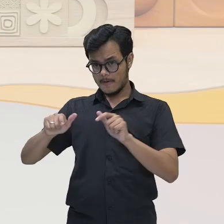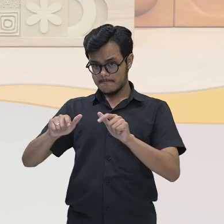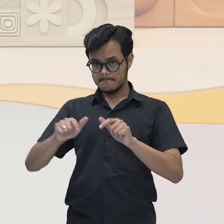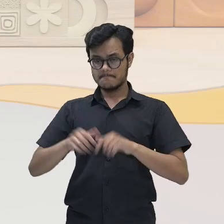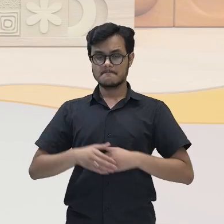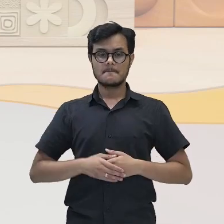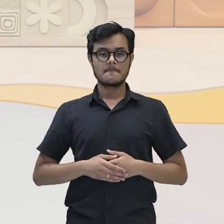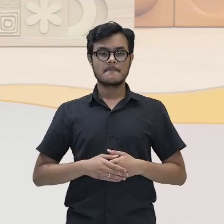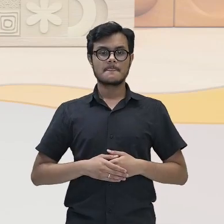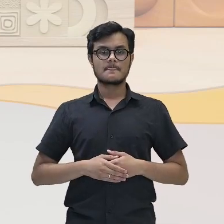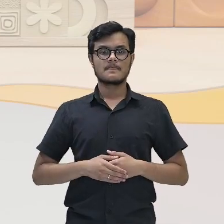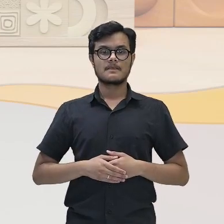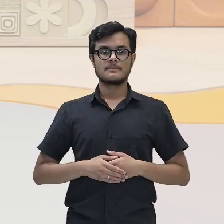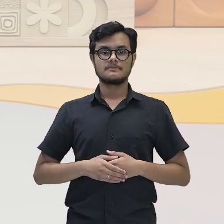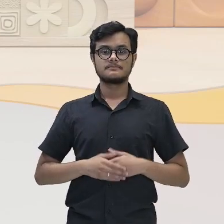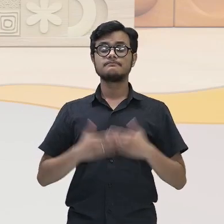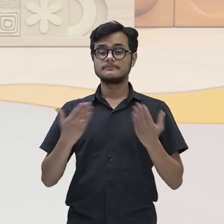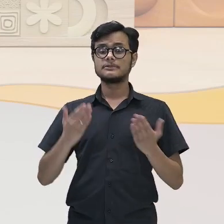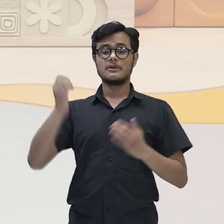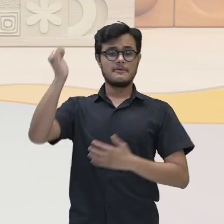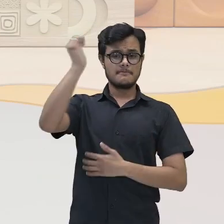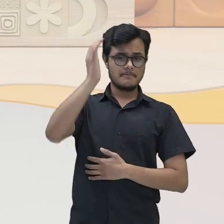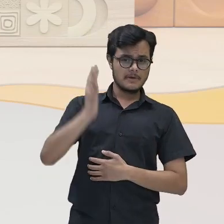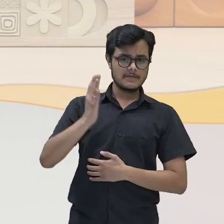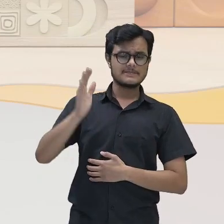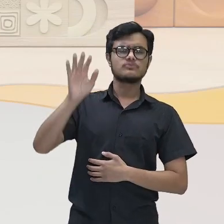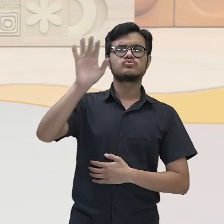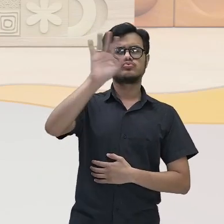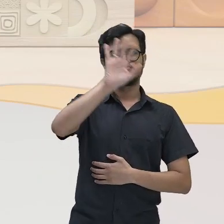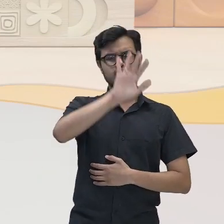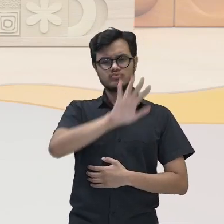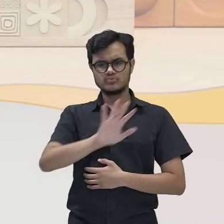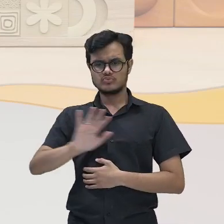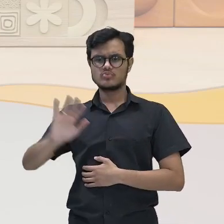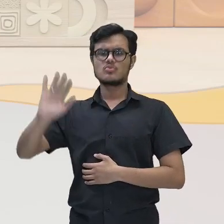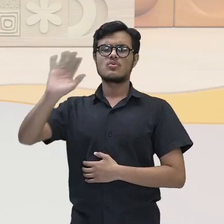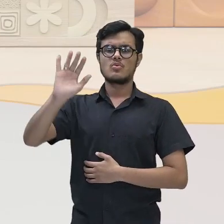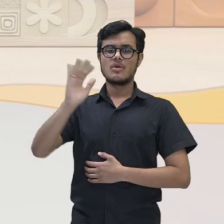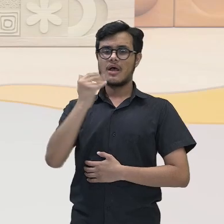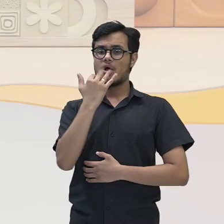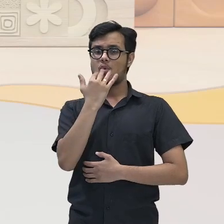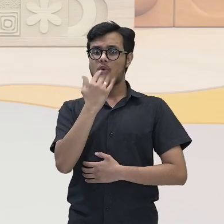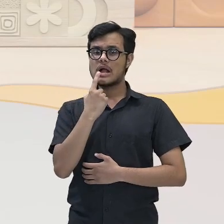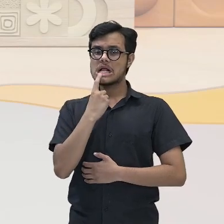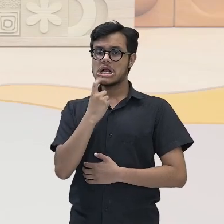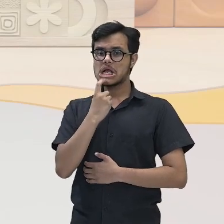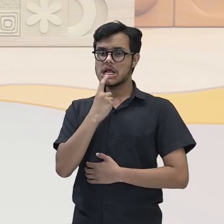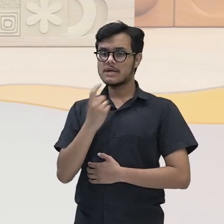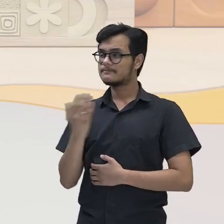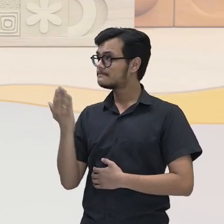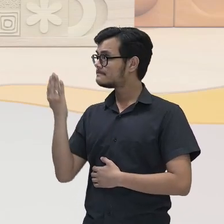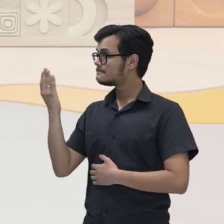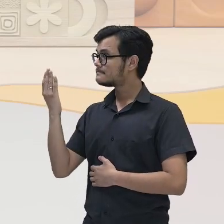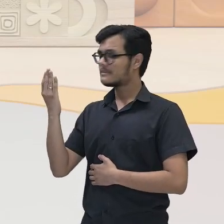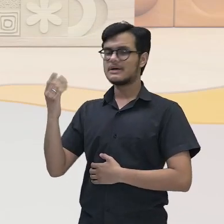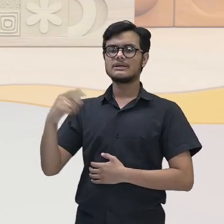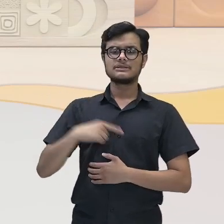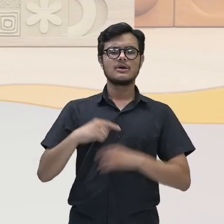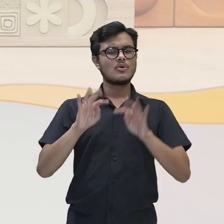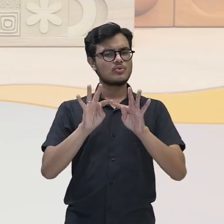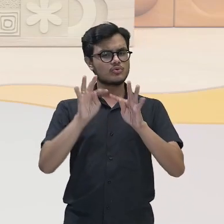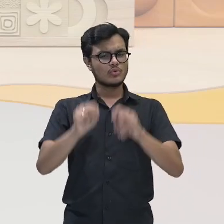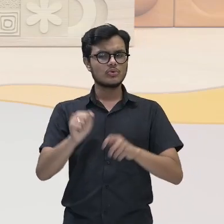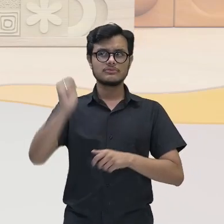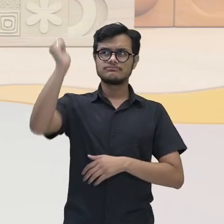nós temos, olha, todo o território brasileiro. Então a gente colocou aqui para vocês toda a delimitação do território, tá